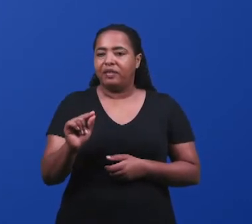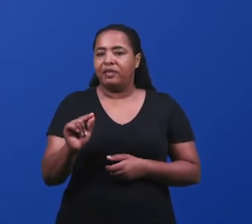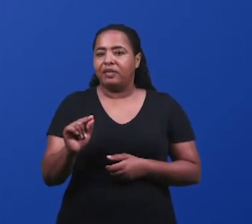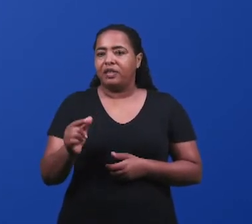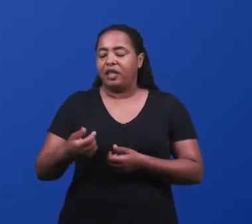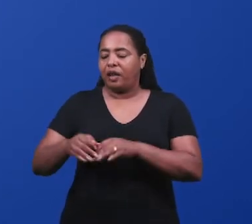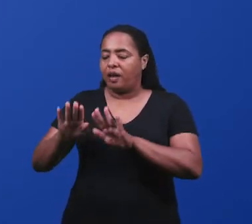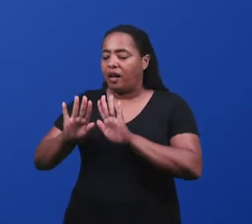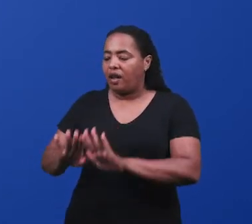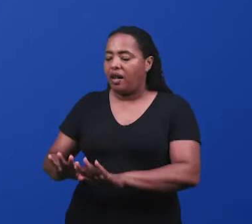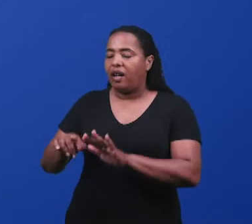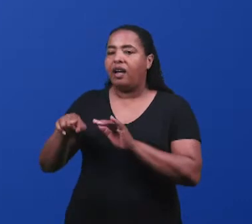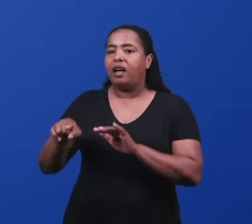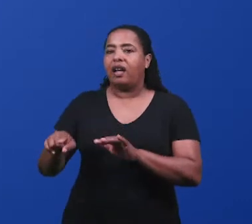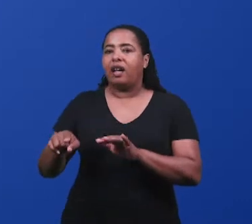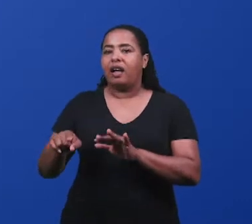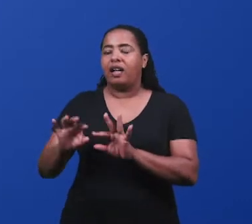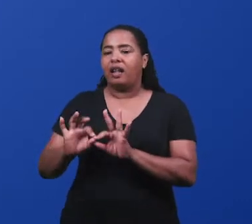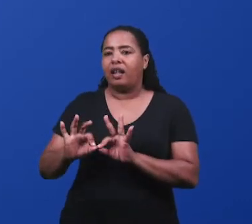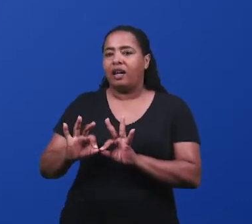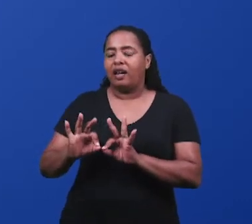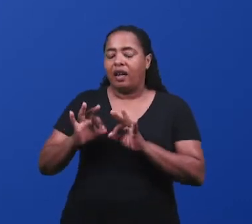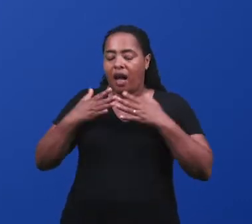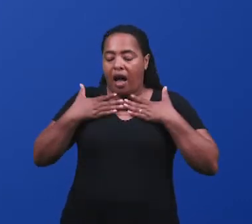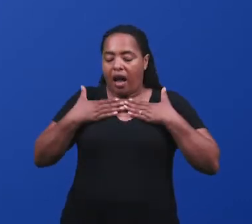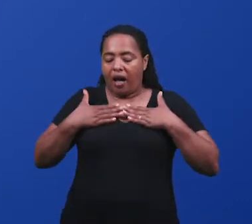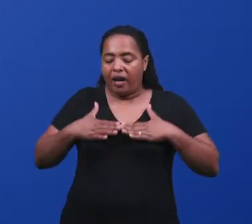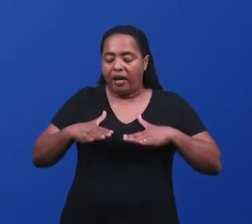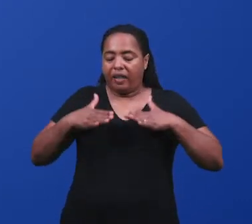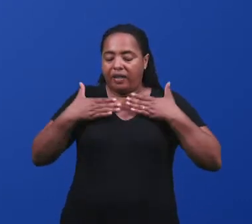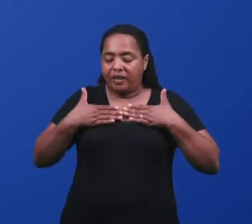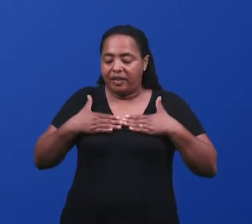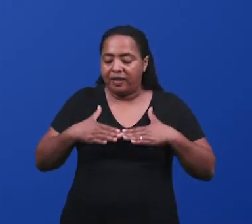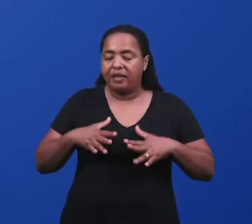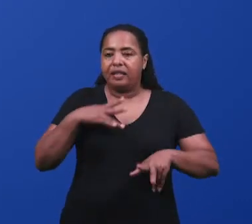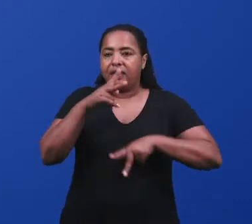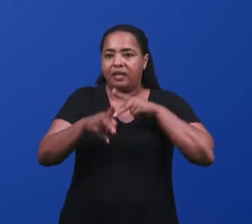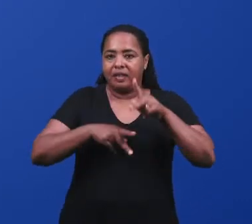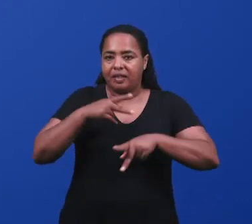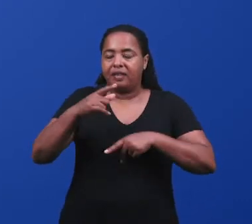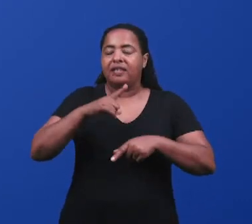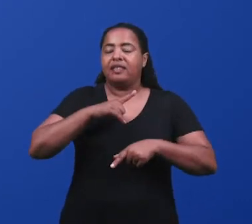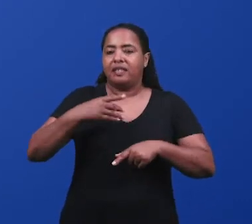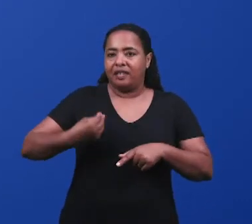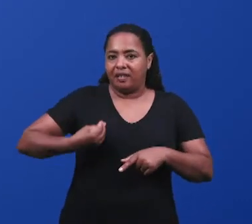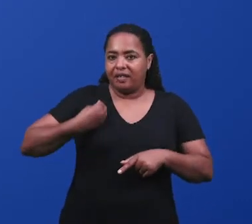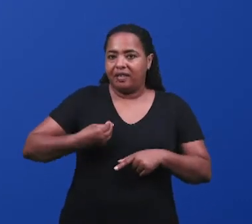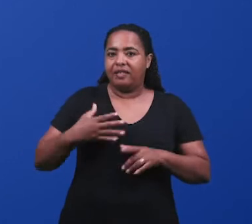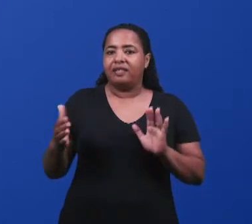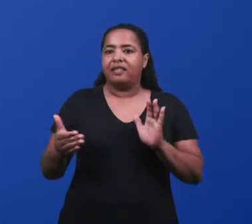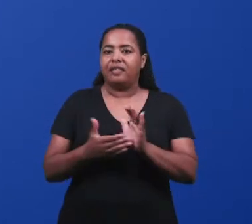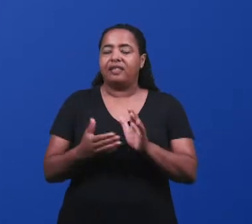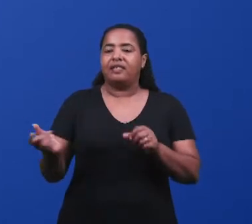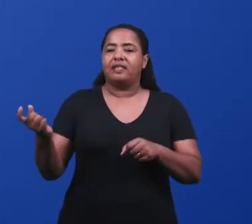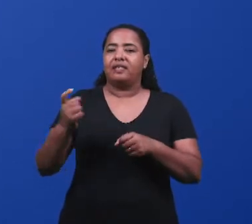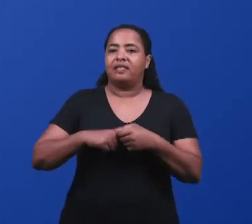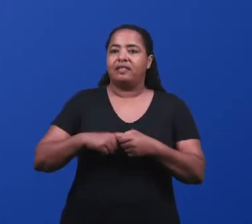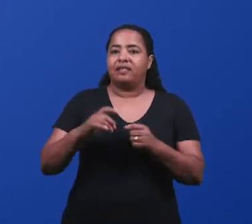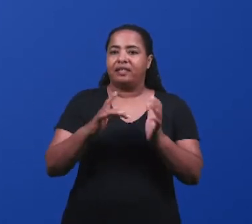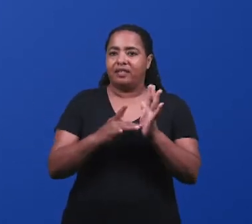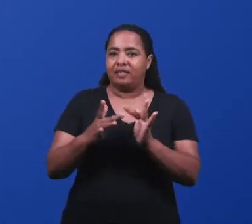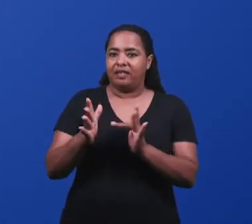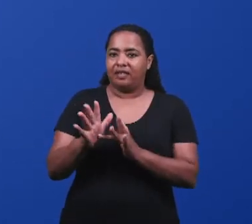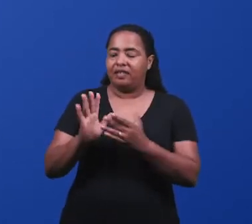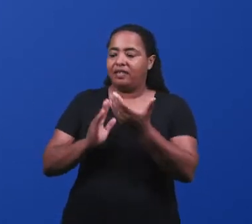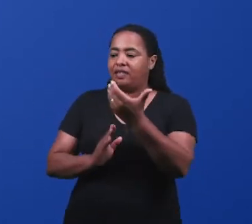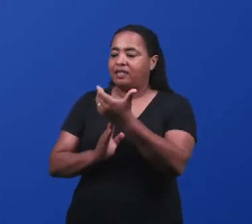a expressão pousar ali representa o descanso que o povo tem vivido até a volta do nosso Senhor Jesus,